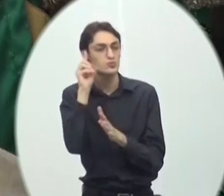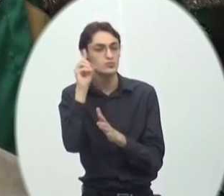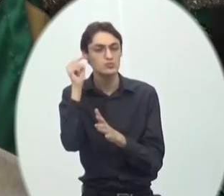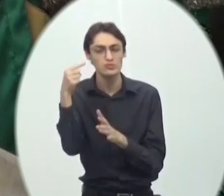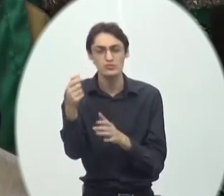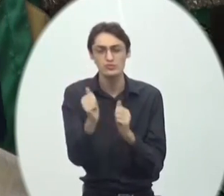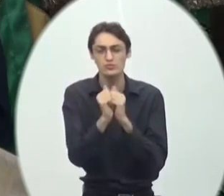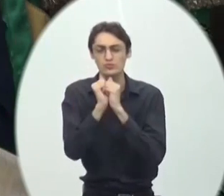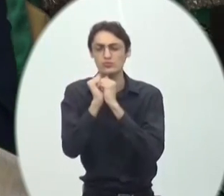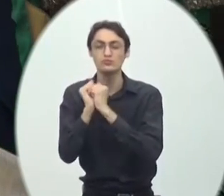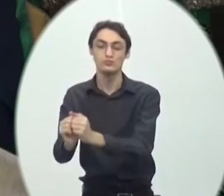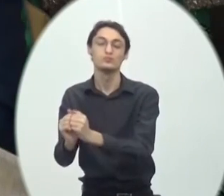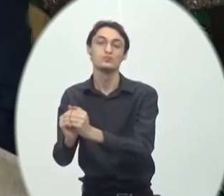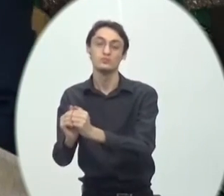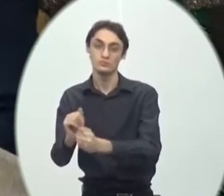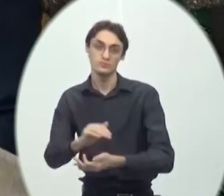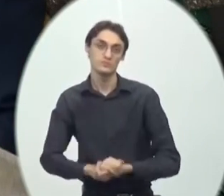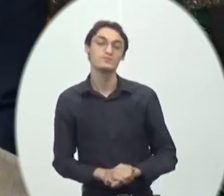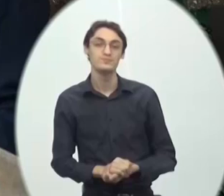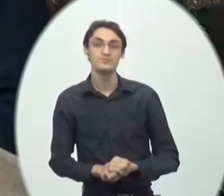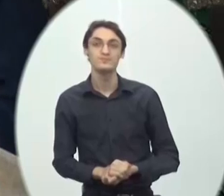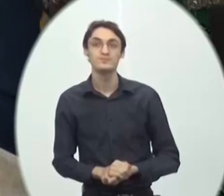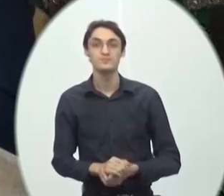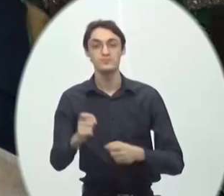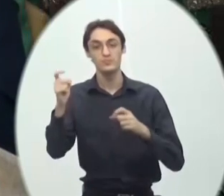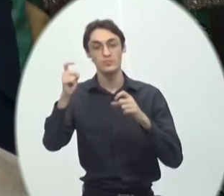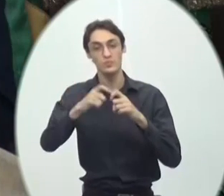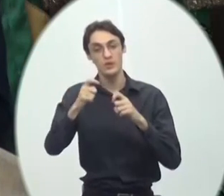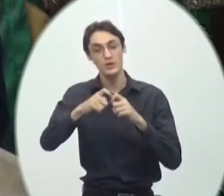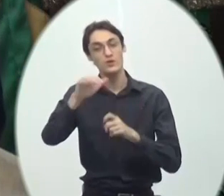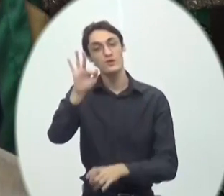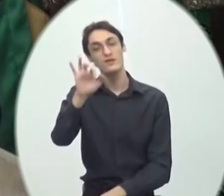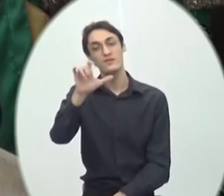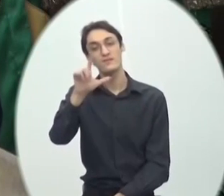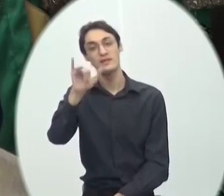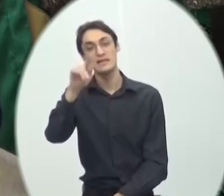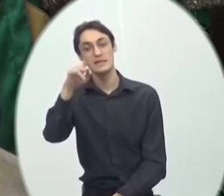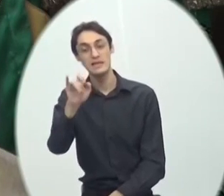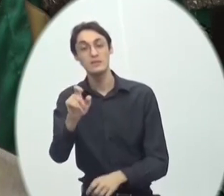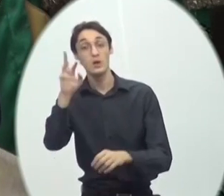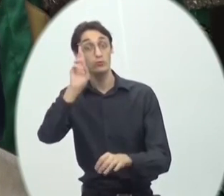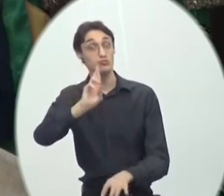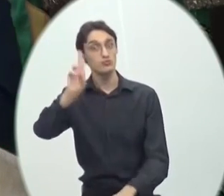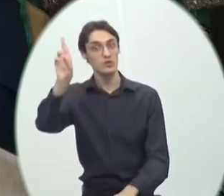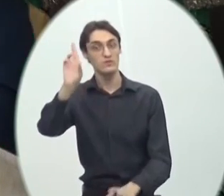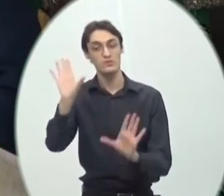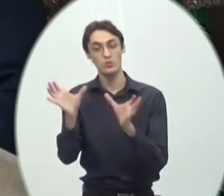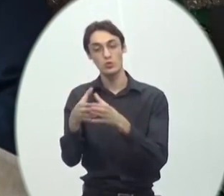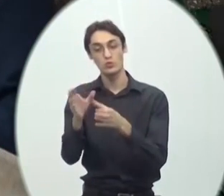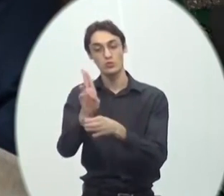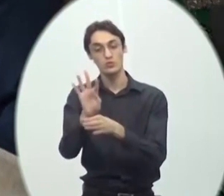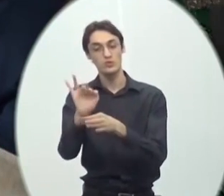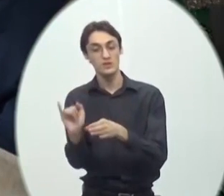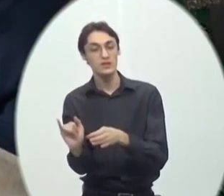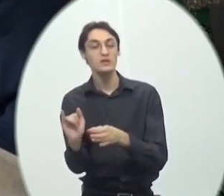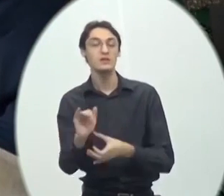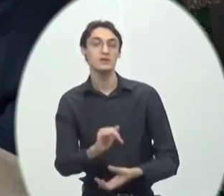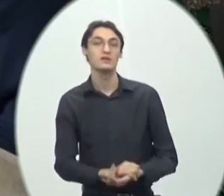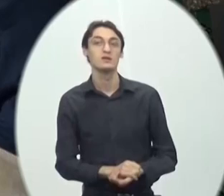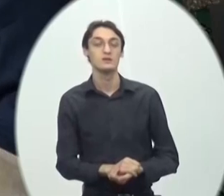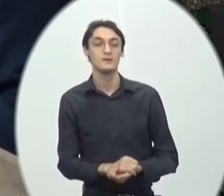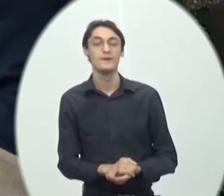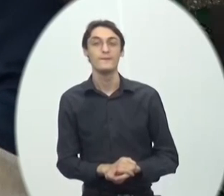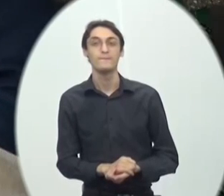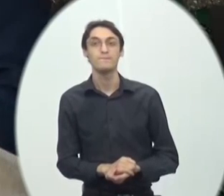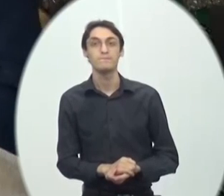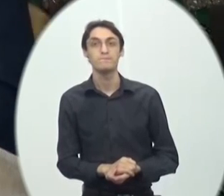nos acompanhando. Dr. Felipe, que é o chefe da UTI, apesar do tamanho, é